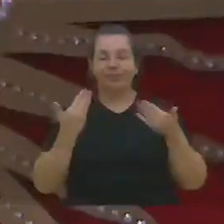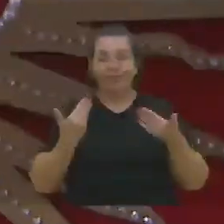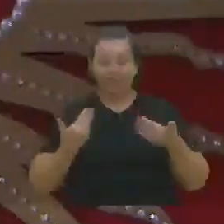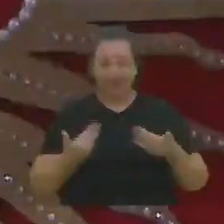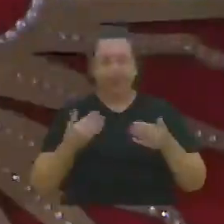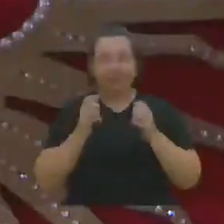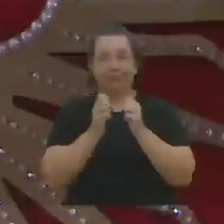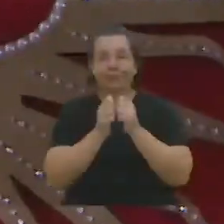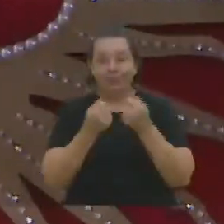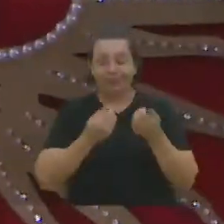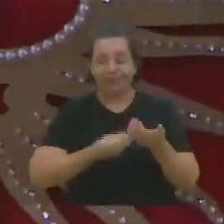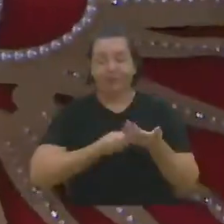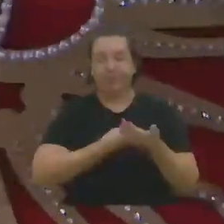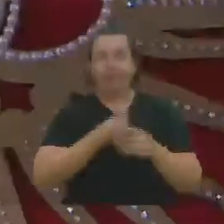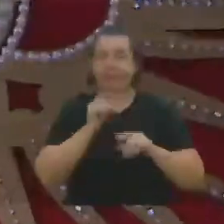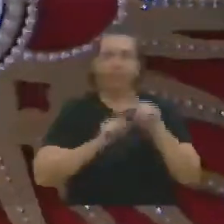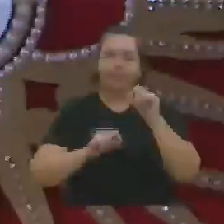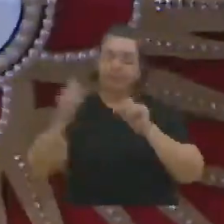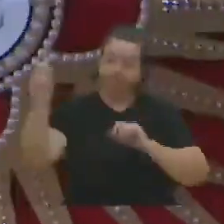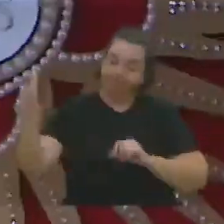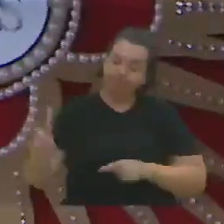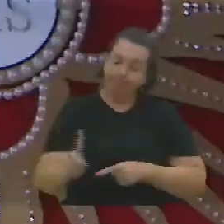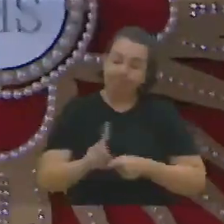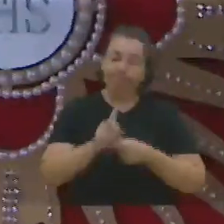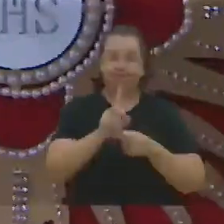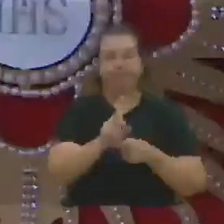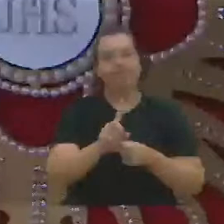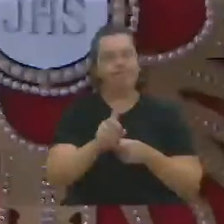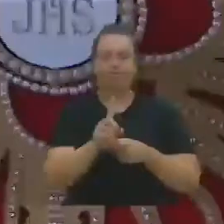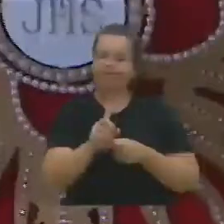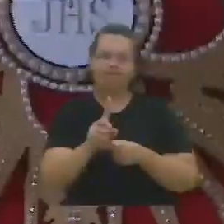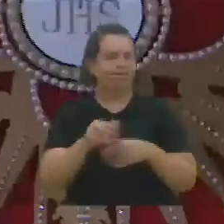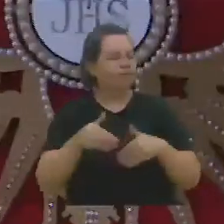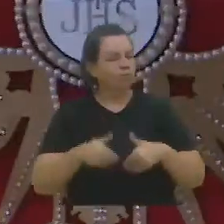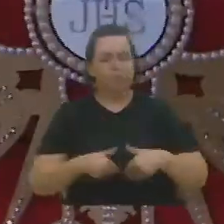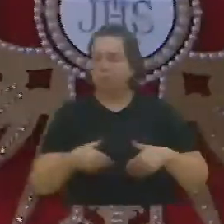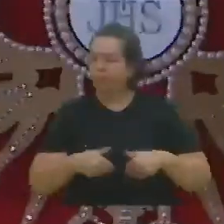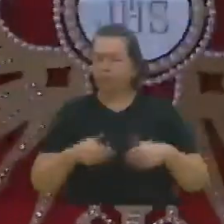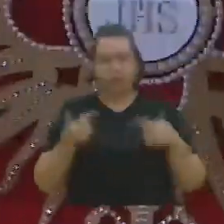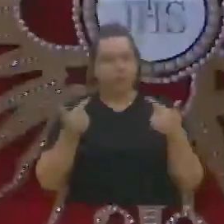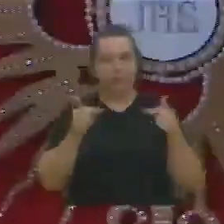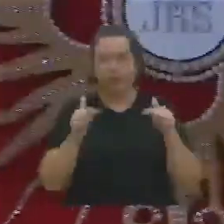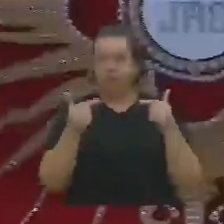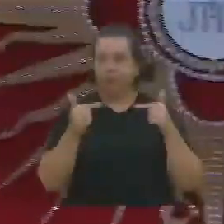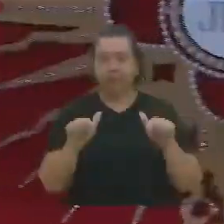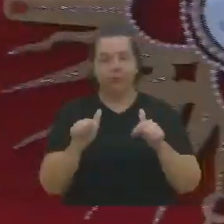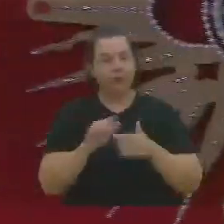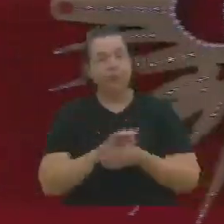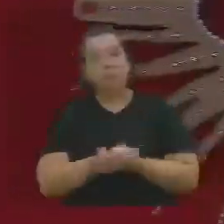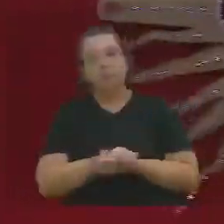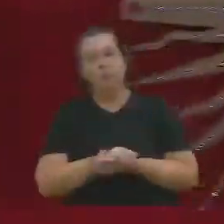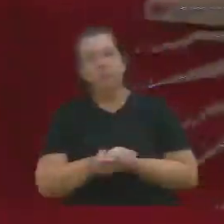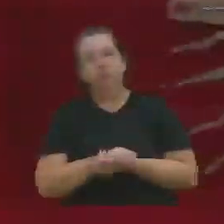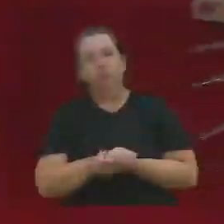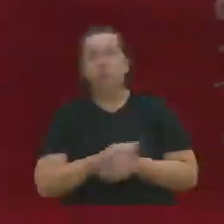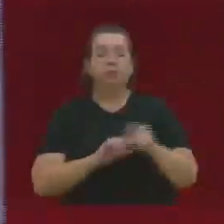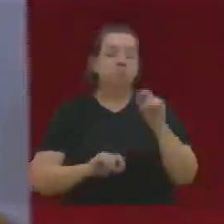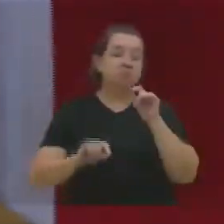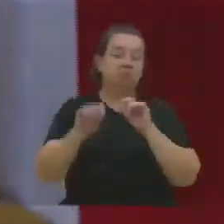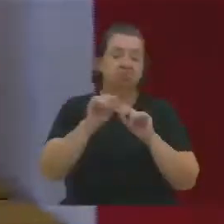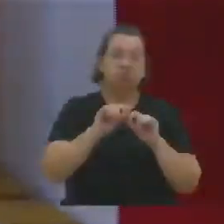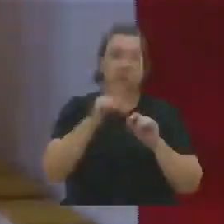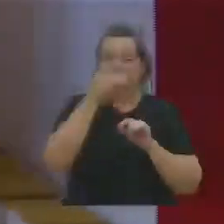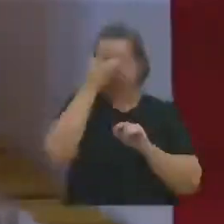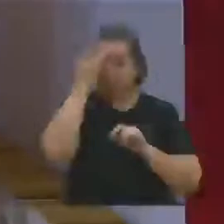vida, o que vem a mim não terá fome, o que